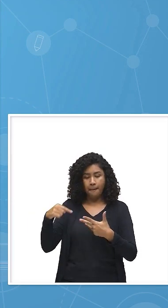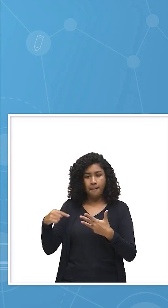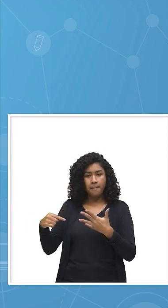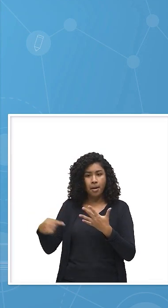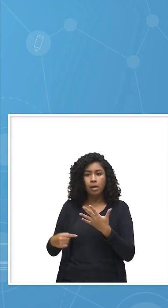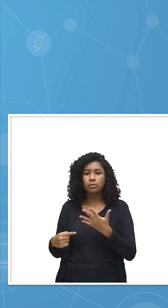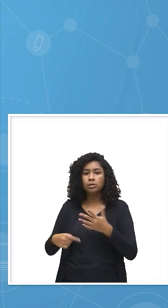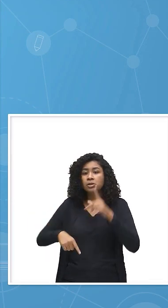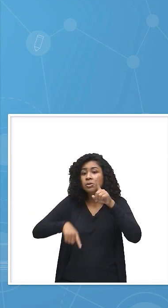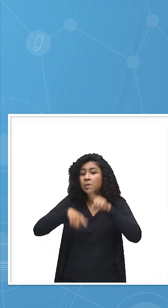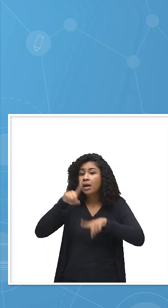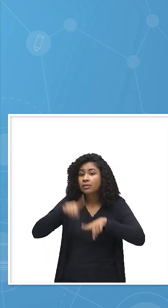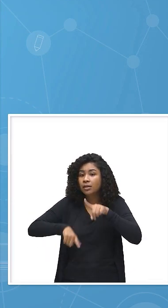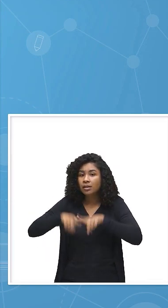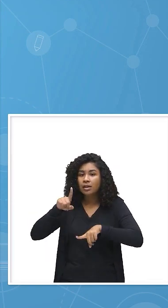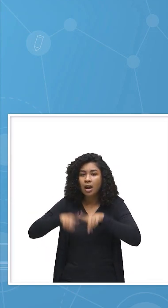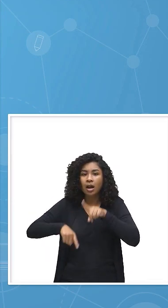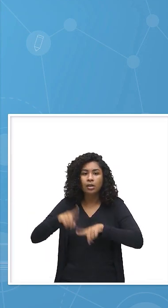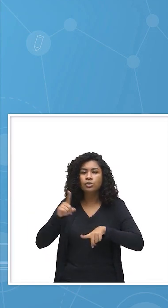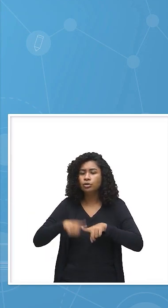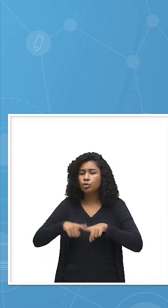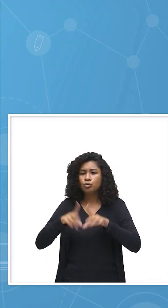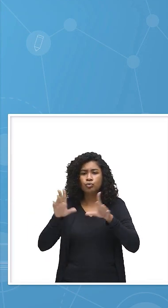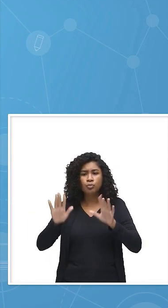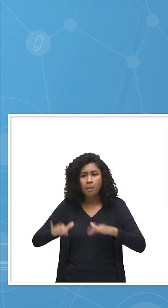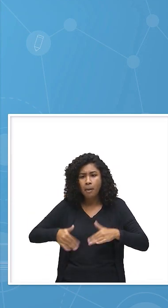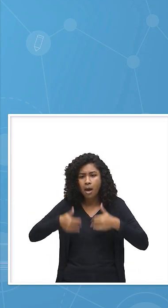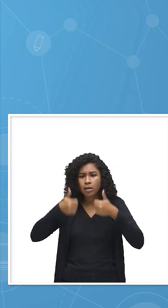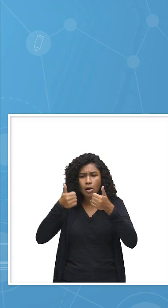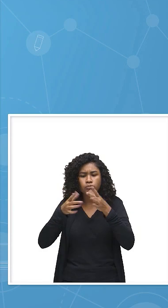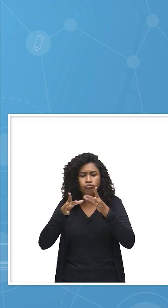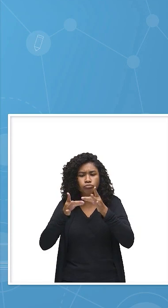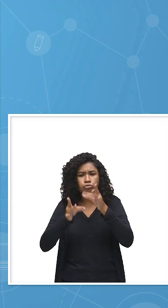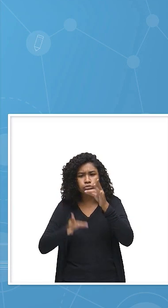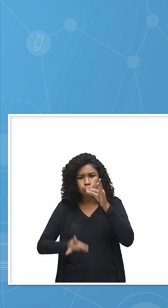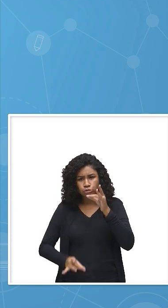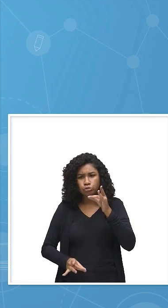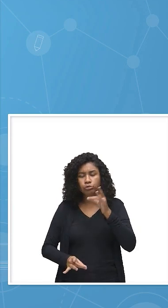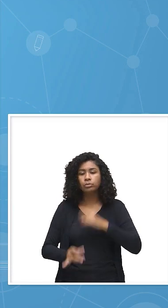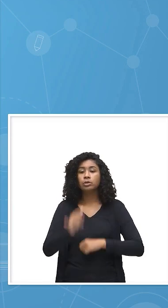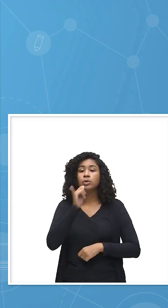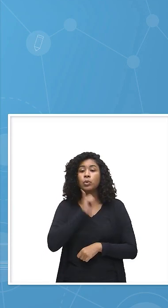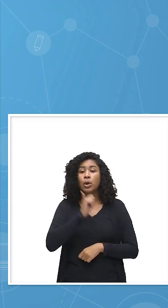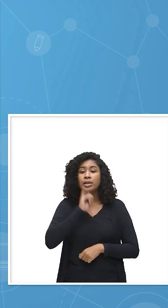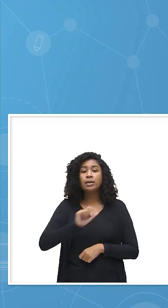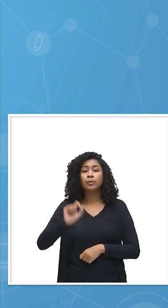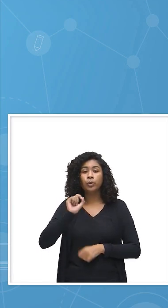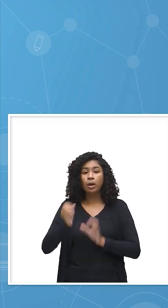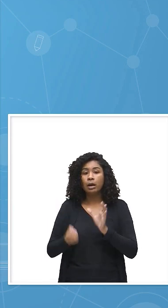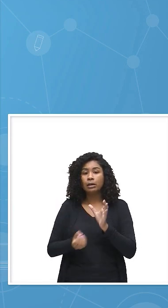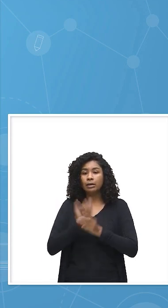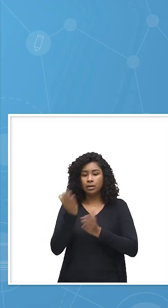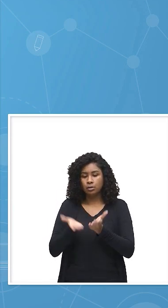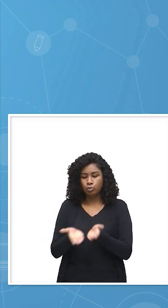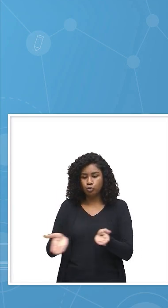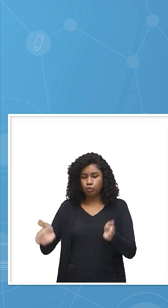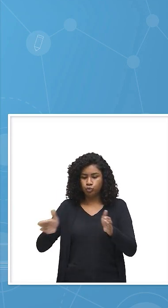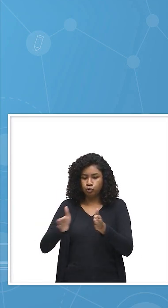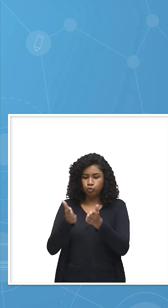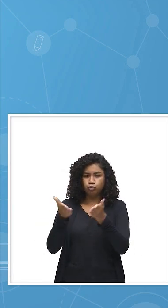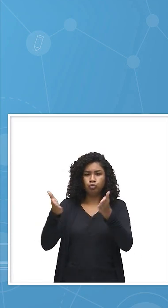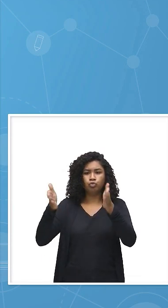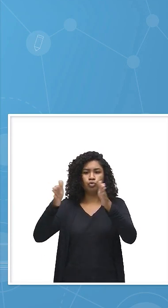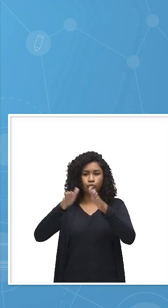vez mais elaborados. Um exemplo é o surgimento da cerâmica. A gente tem aqui a